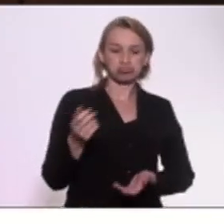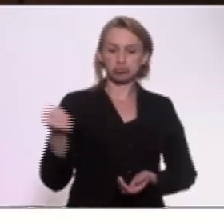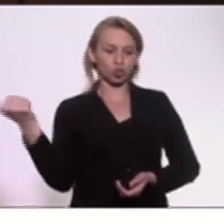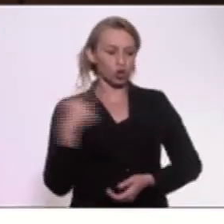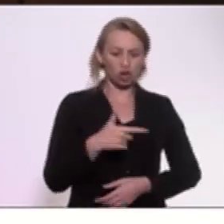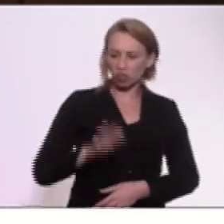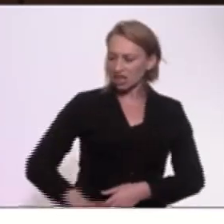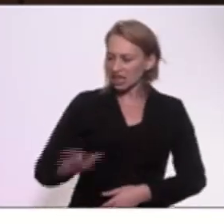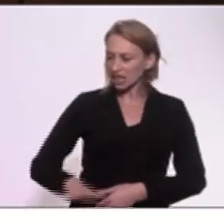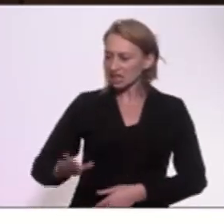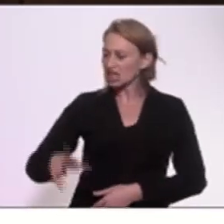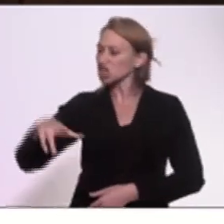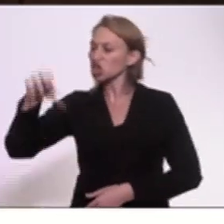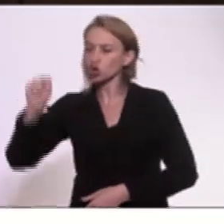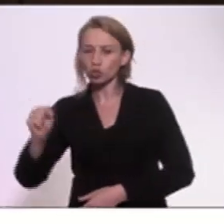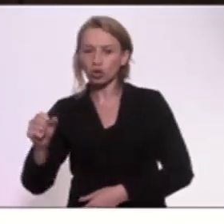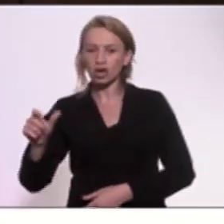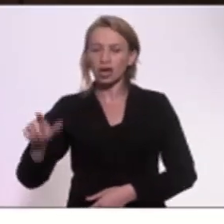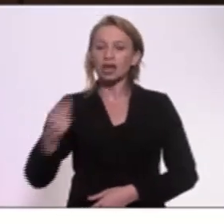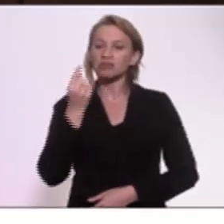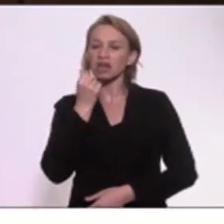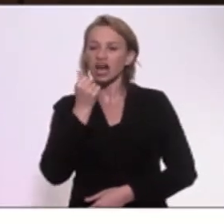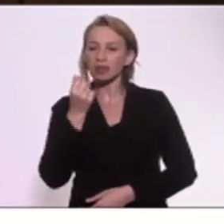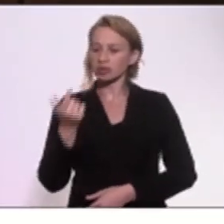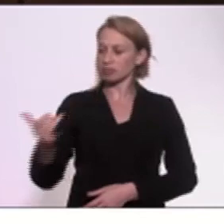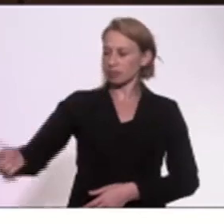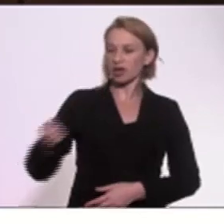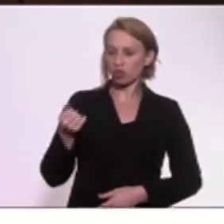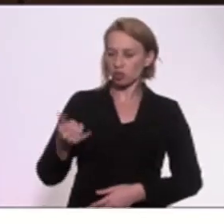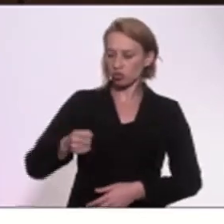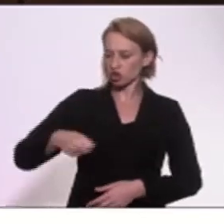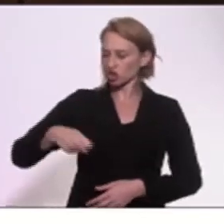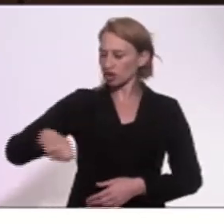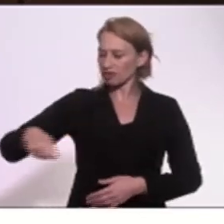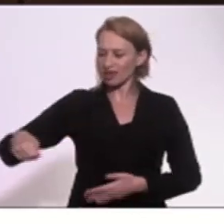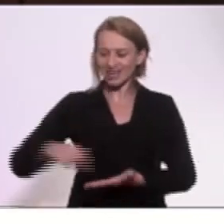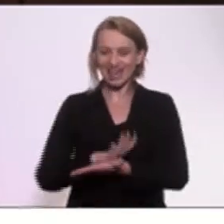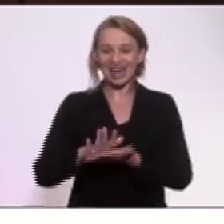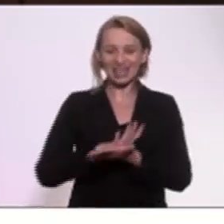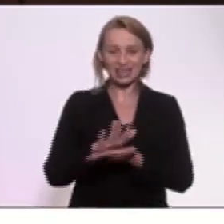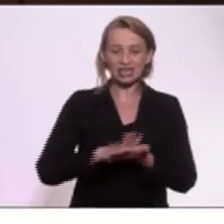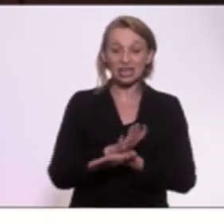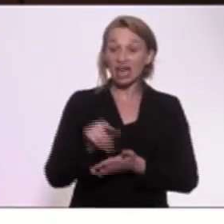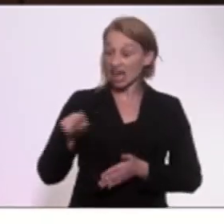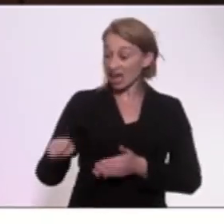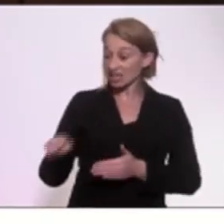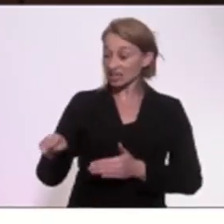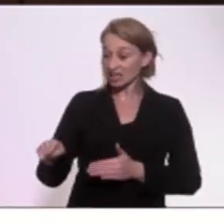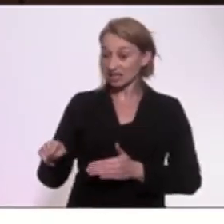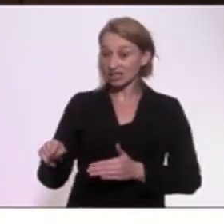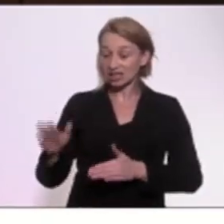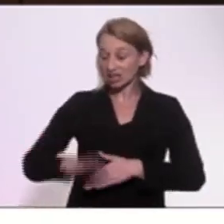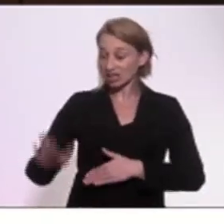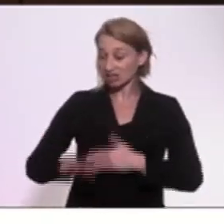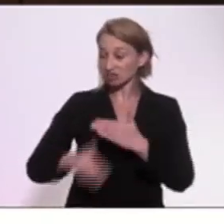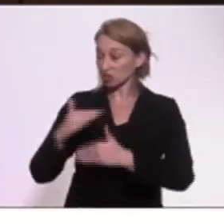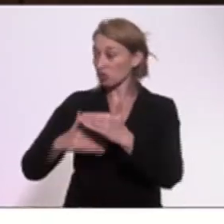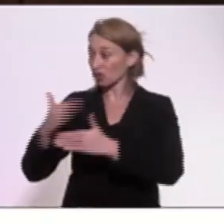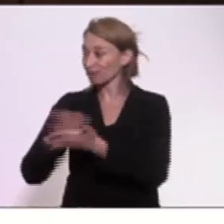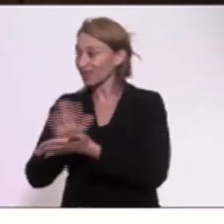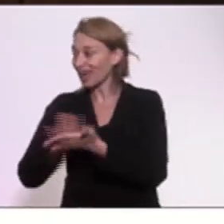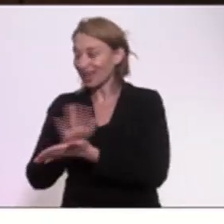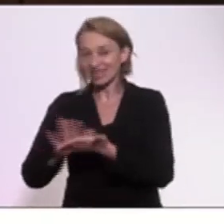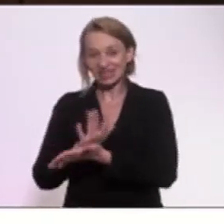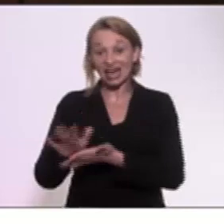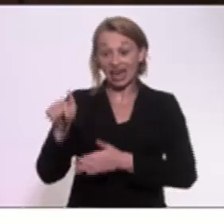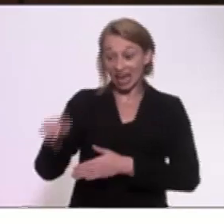desenho, que nunca brincou de contornar. Essa criança não desenvolveu sequer o controle motor fino.